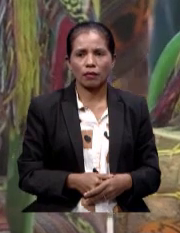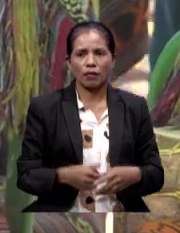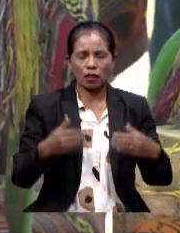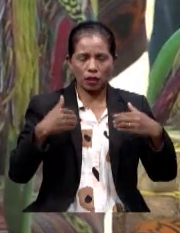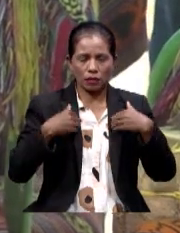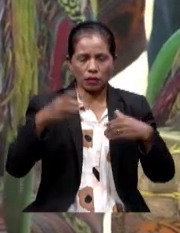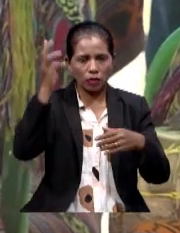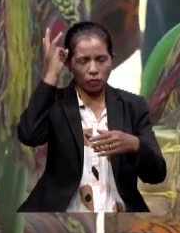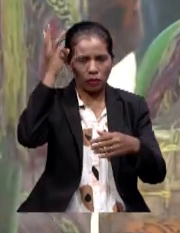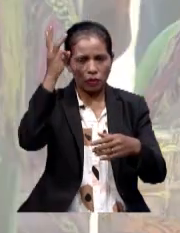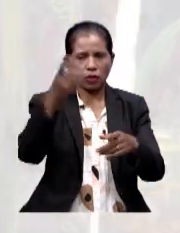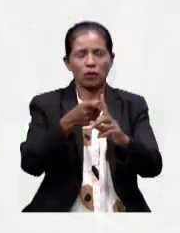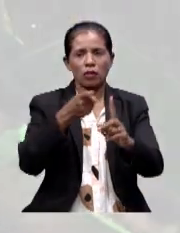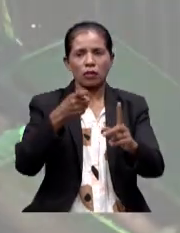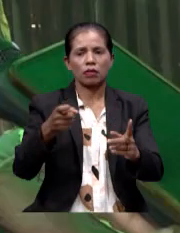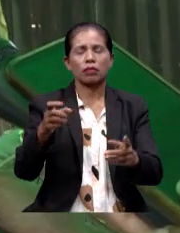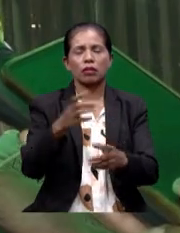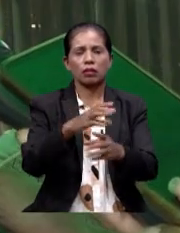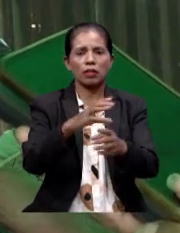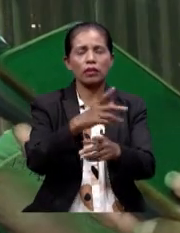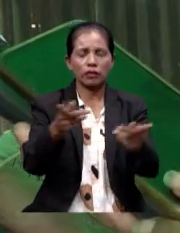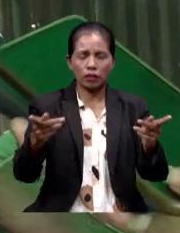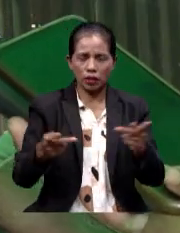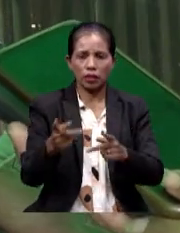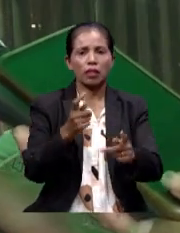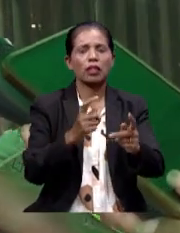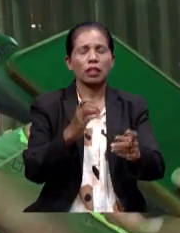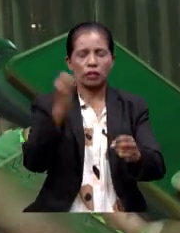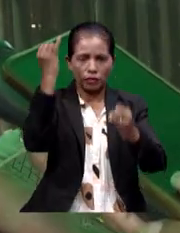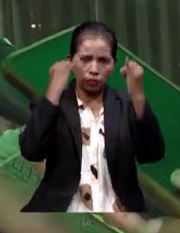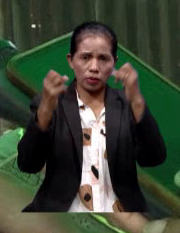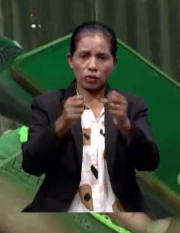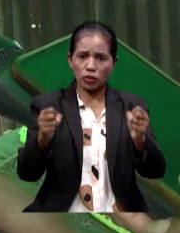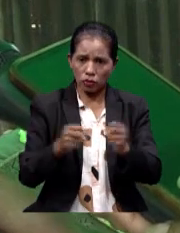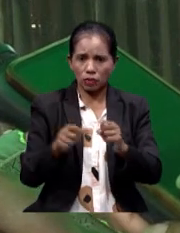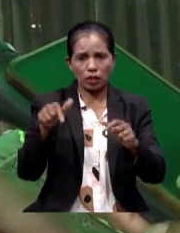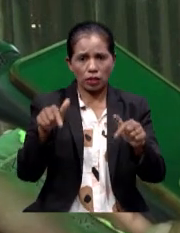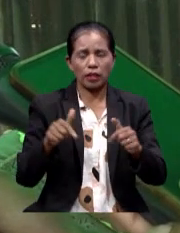se gestor Centro de Informação e a suco e denelian com a